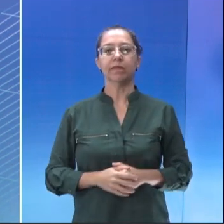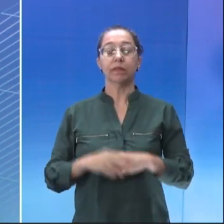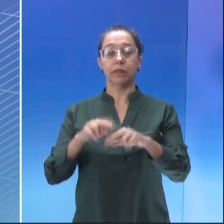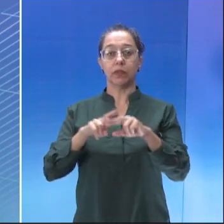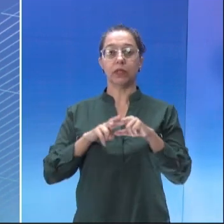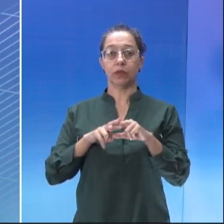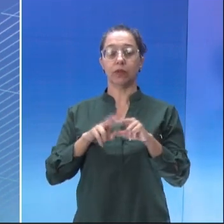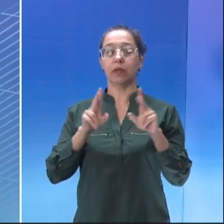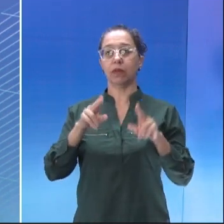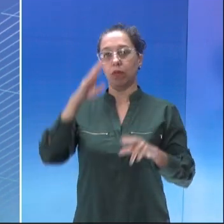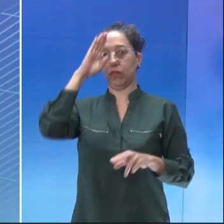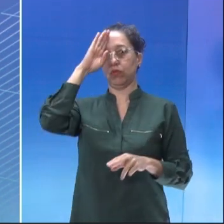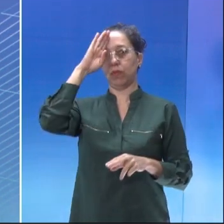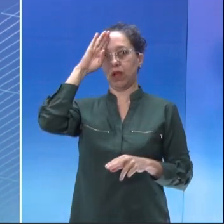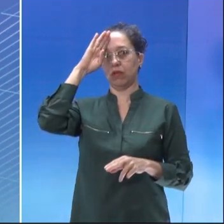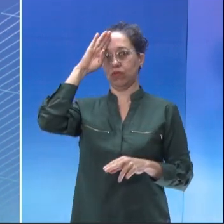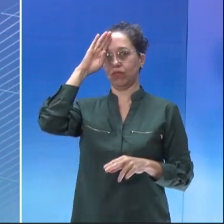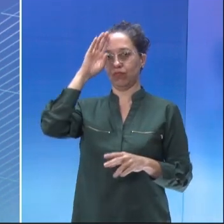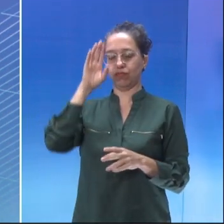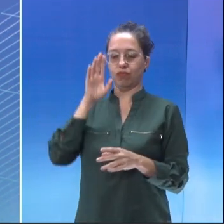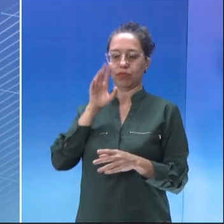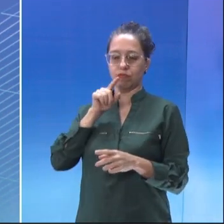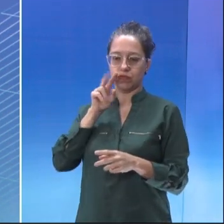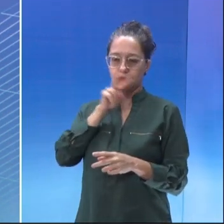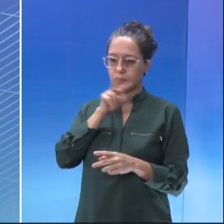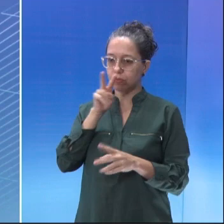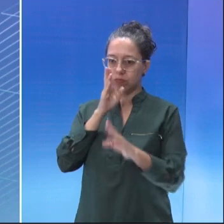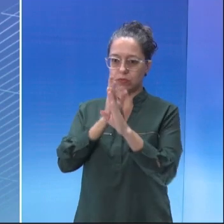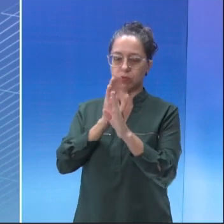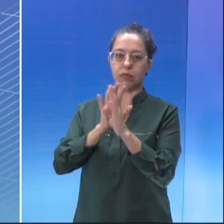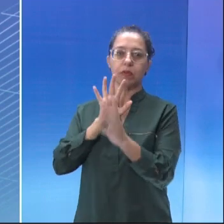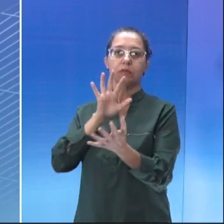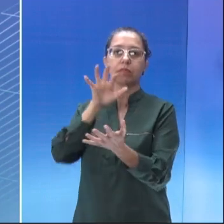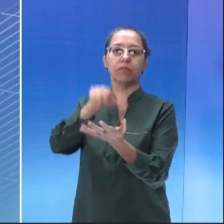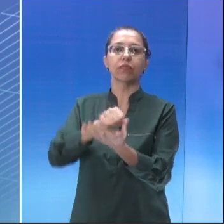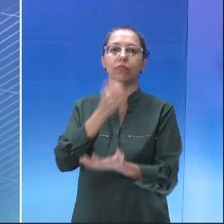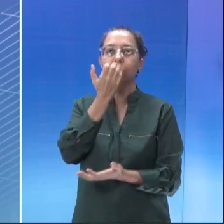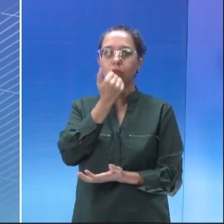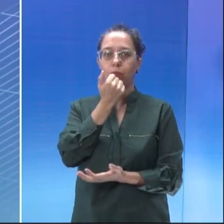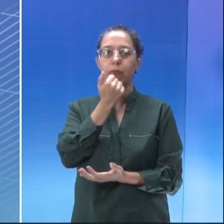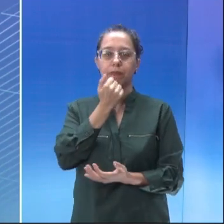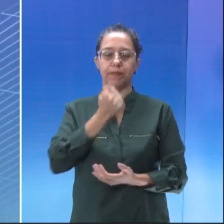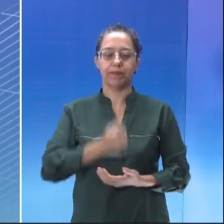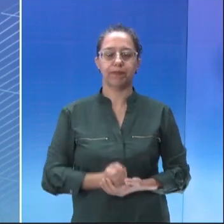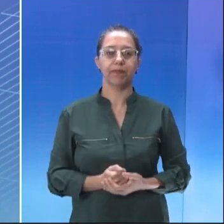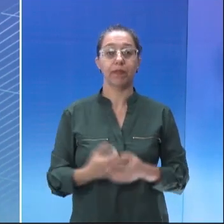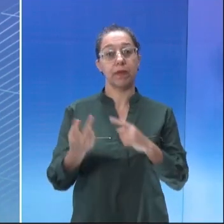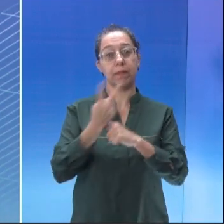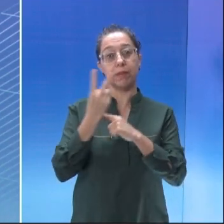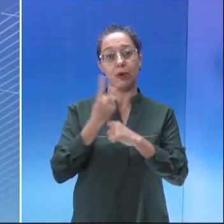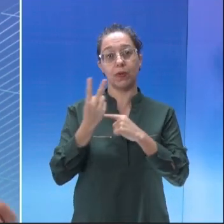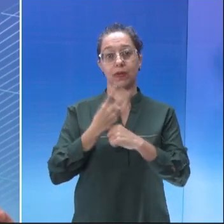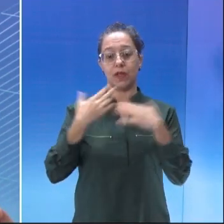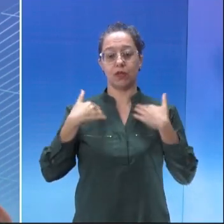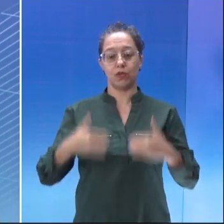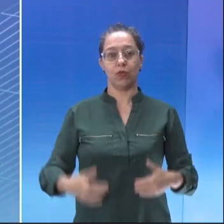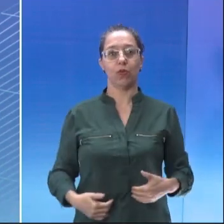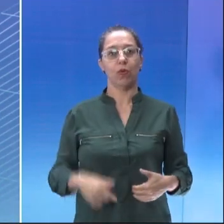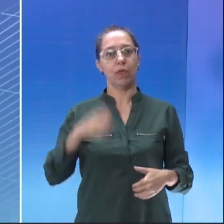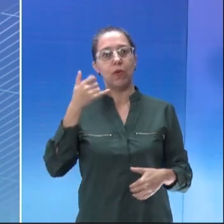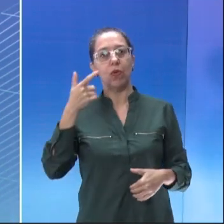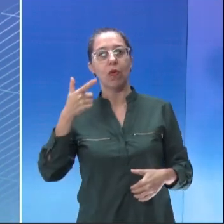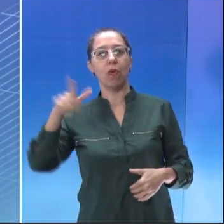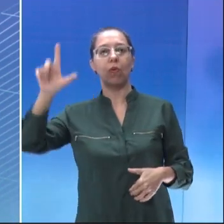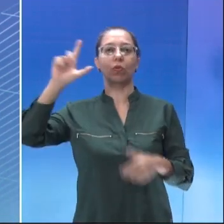Então, esses glóbulos brancos, eles têm essa função e acaba protegendo o nosso corpo contra a ação